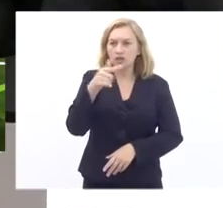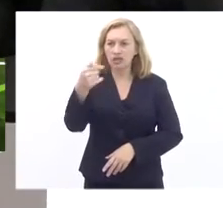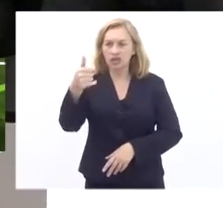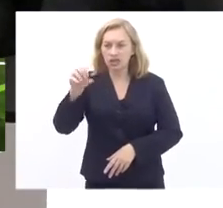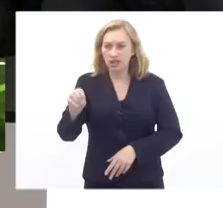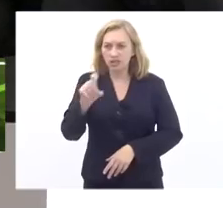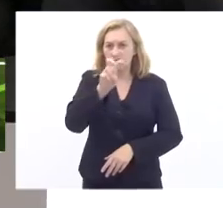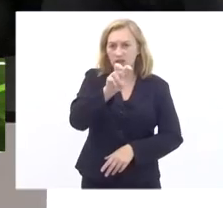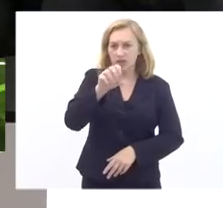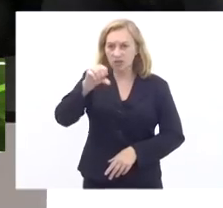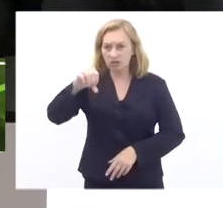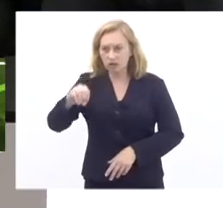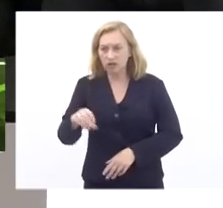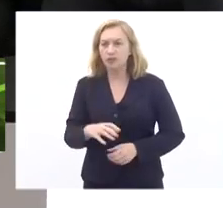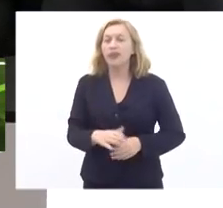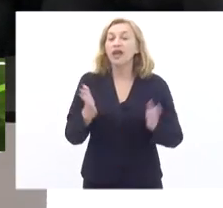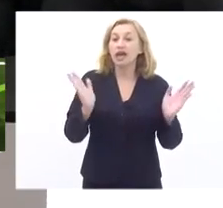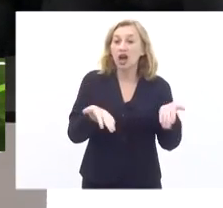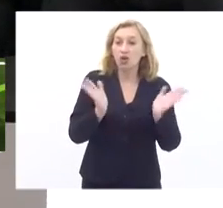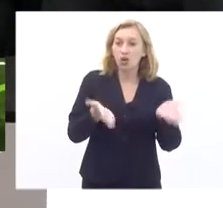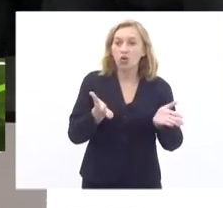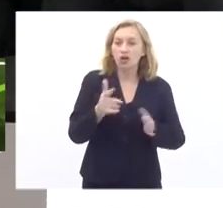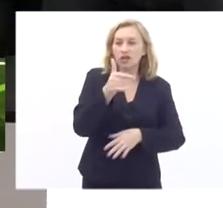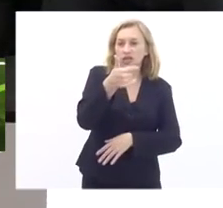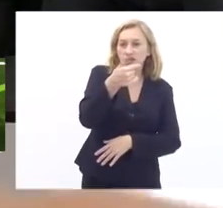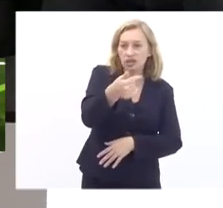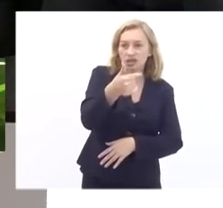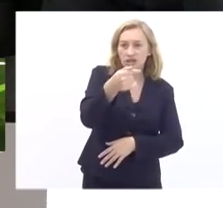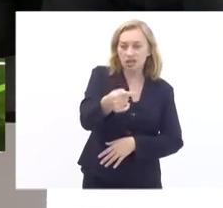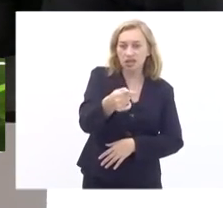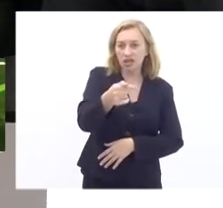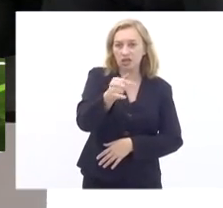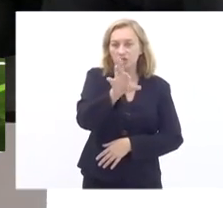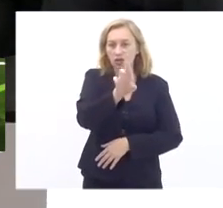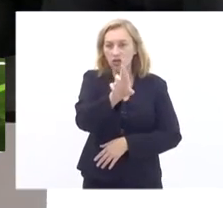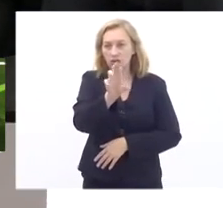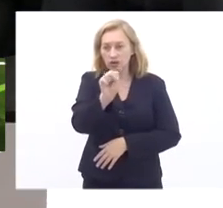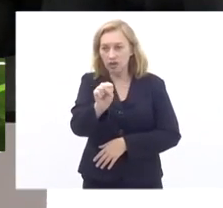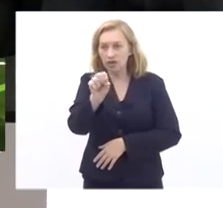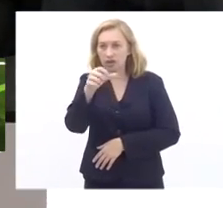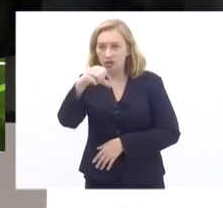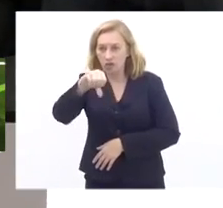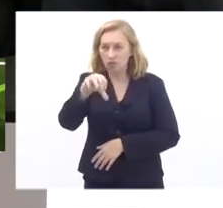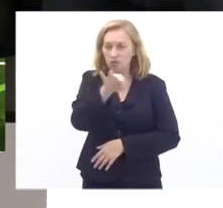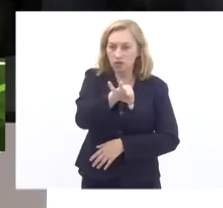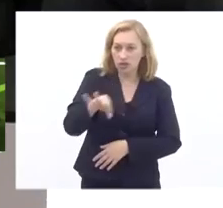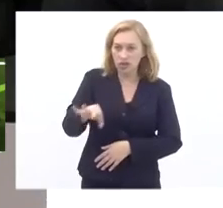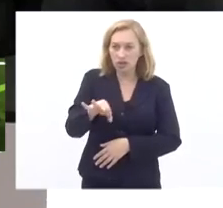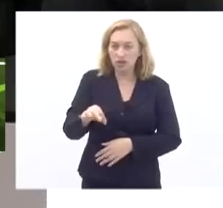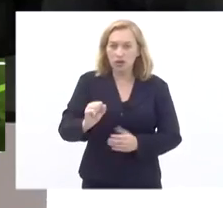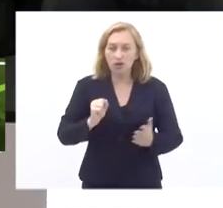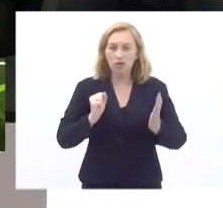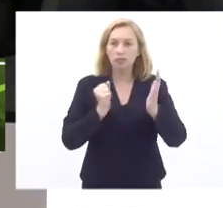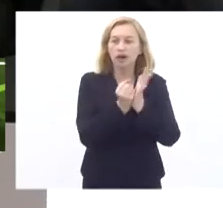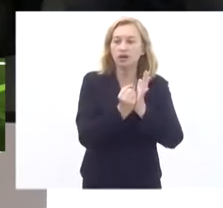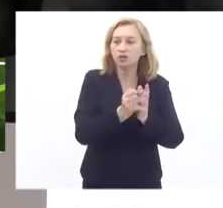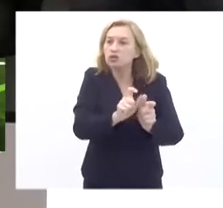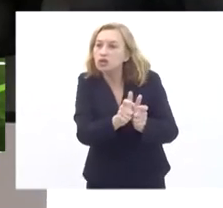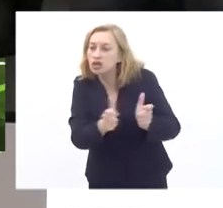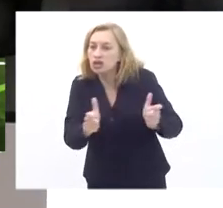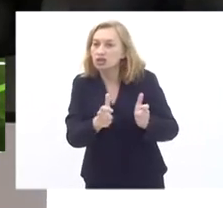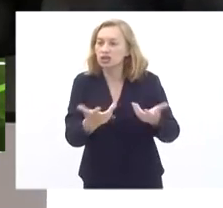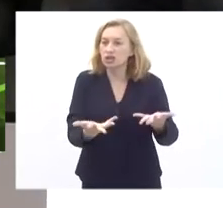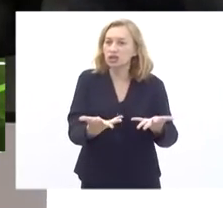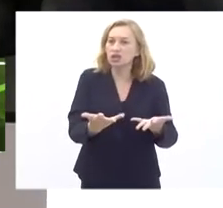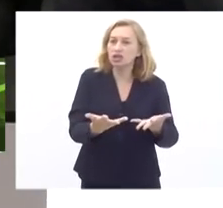último índice ficou em 17,89% desse último ano. Realmente um impacto muito grande, fora do que